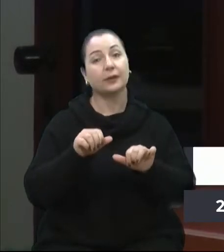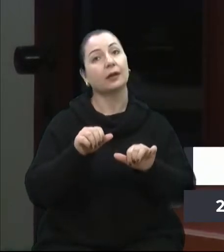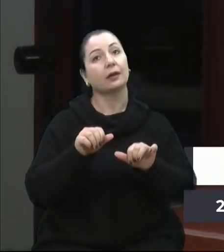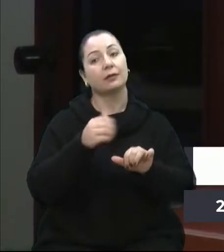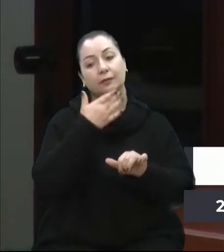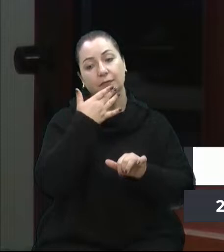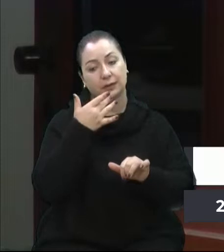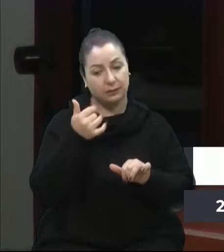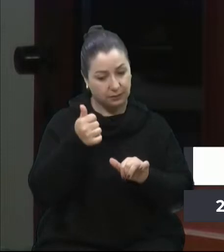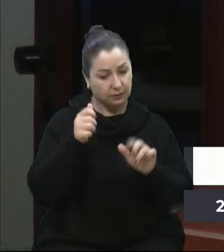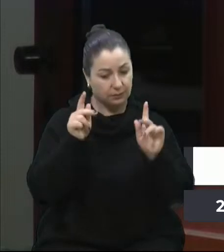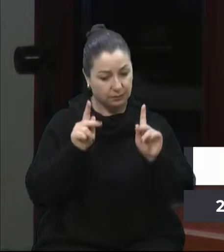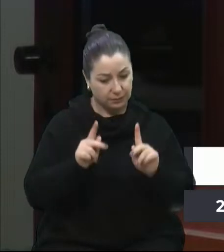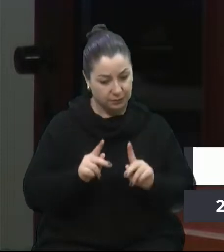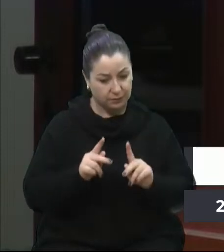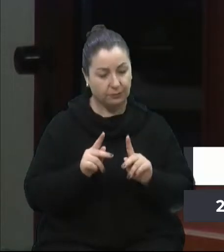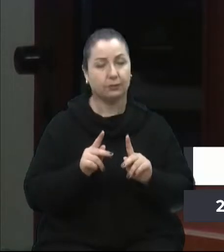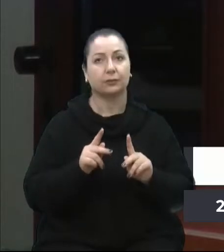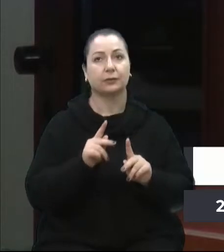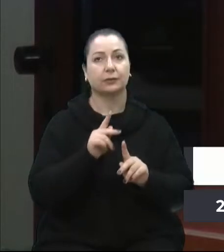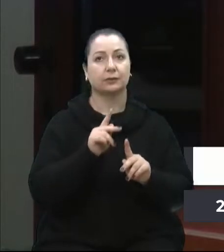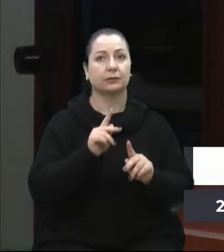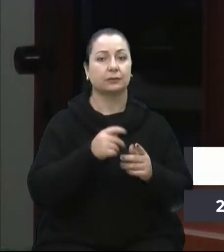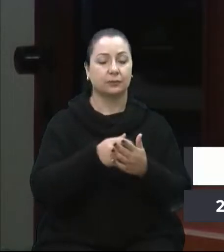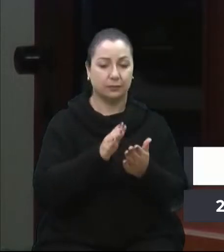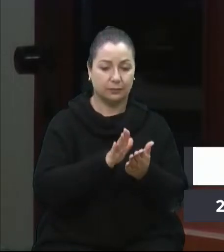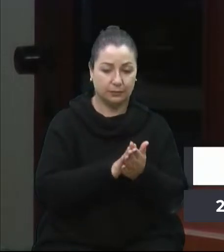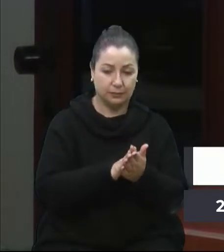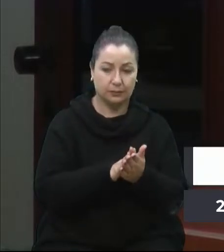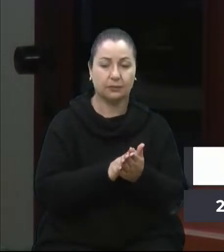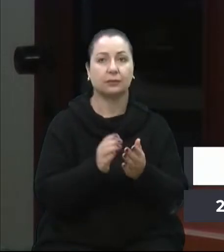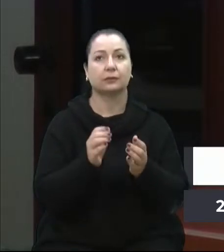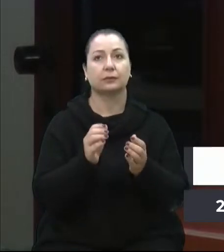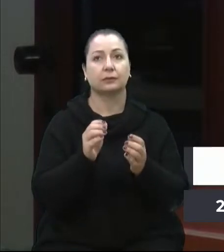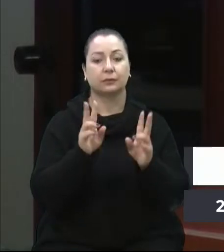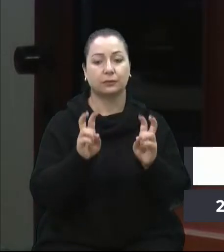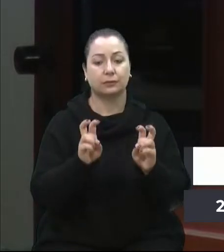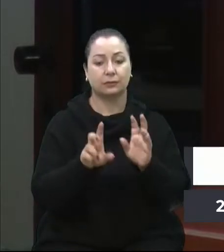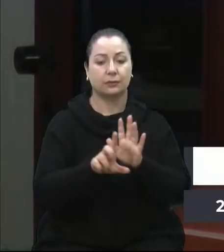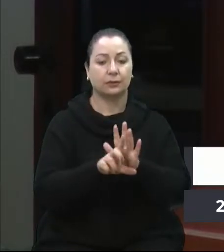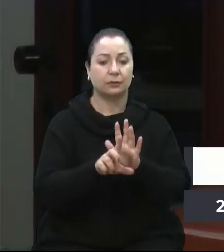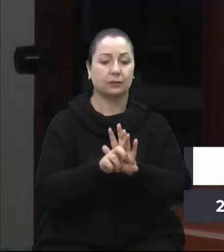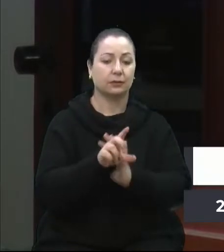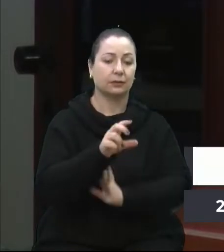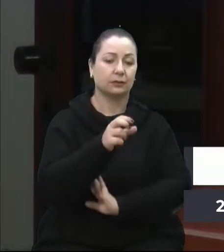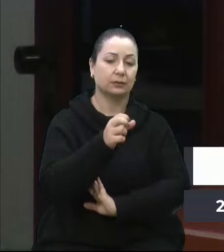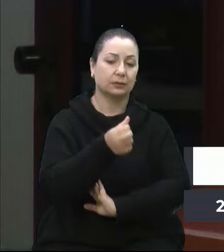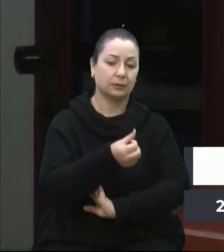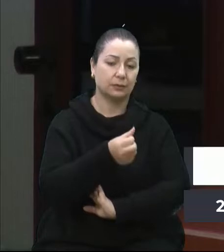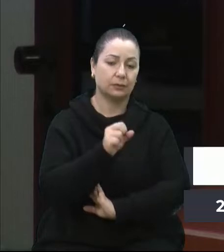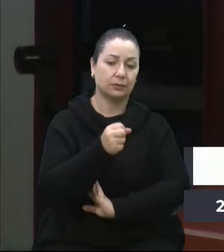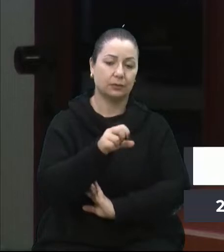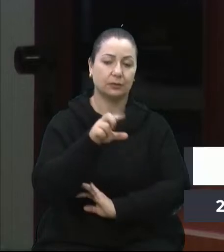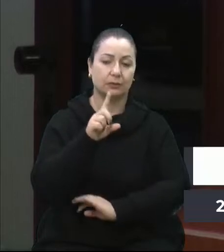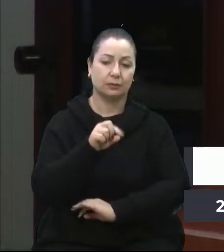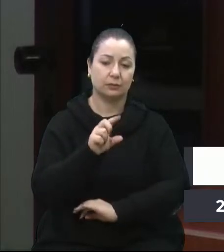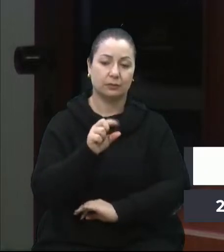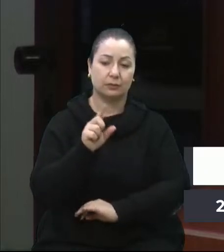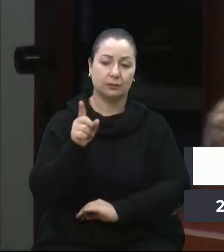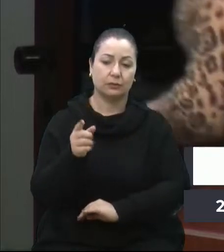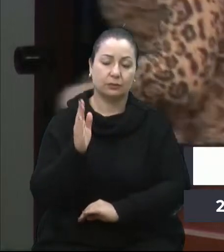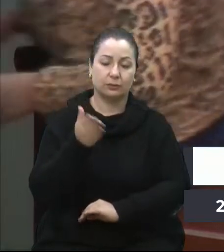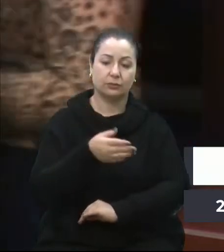forem autuados pelas multas previstas na Lei nº 6.810/2007, que